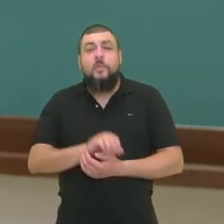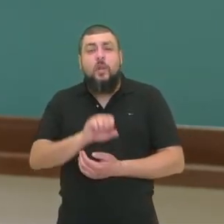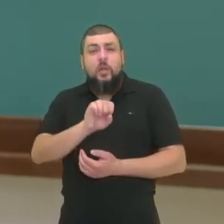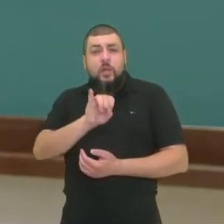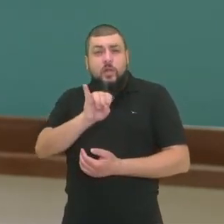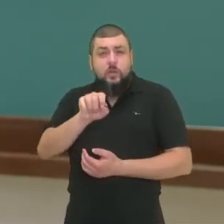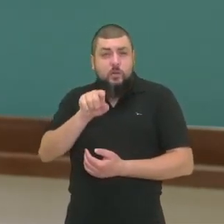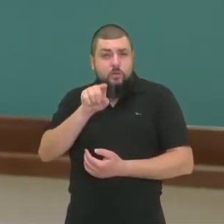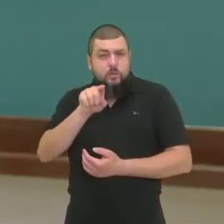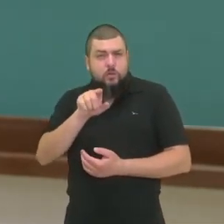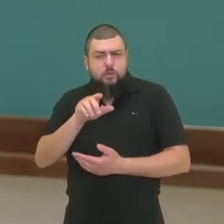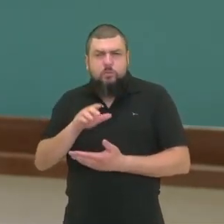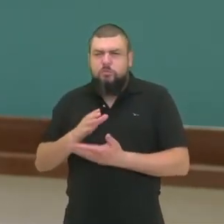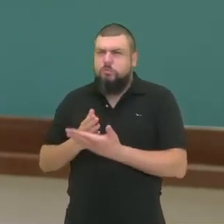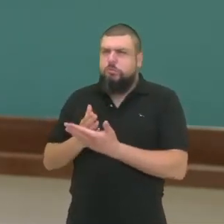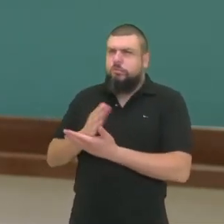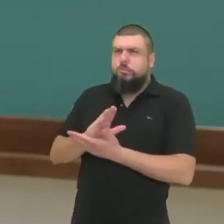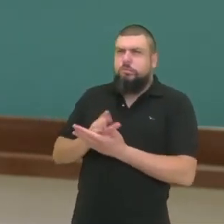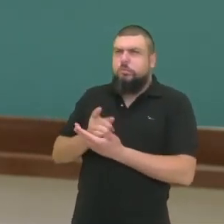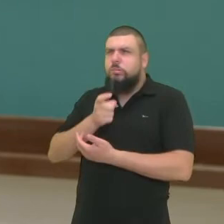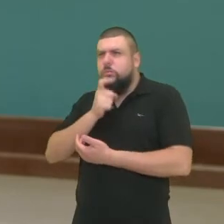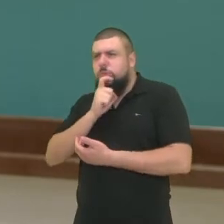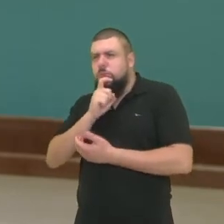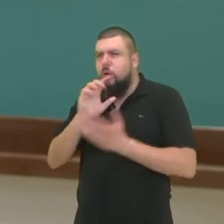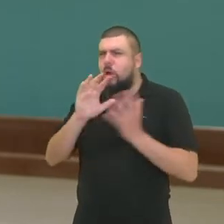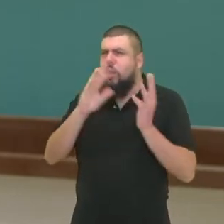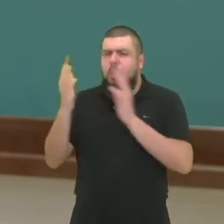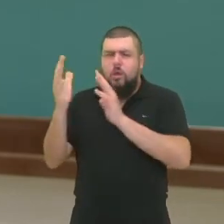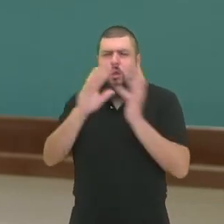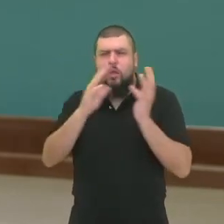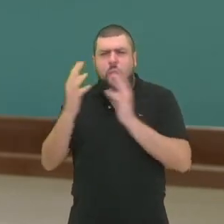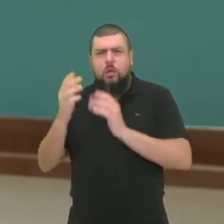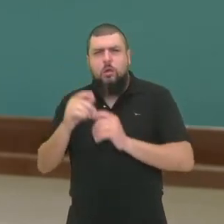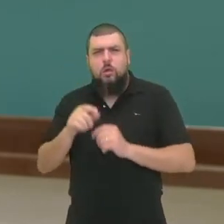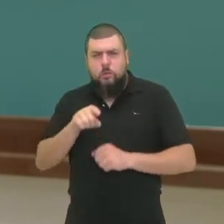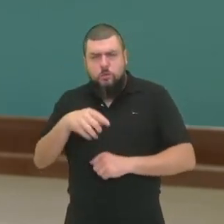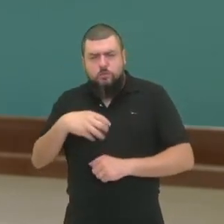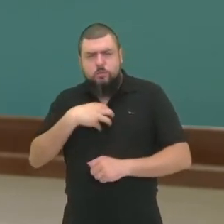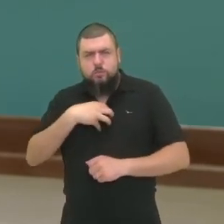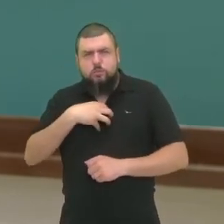mudança climática, eu te pergunto, você tem incômodos com isso?